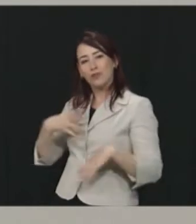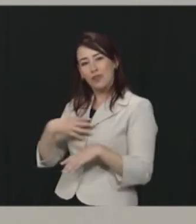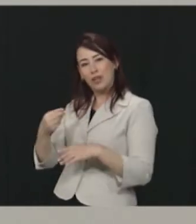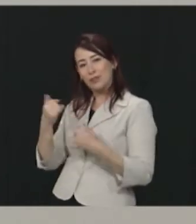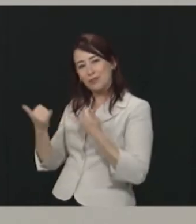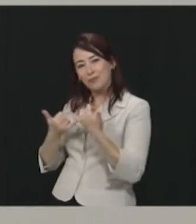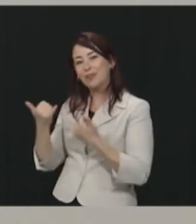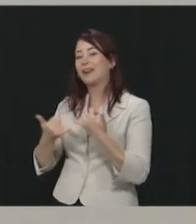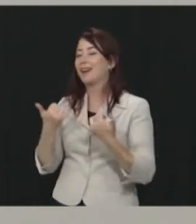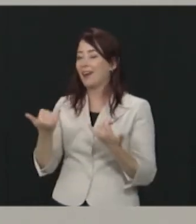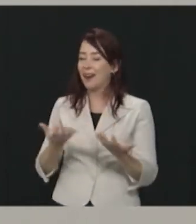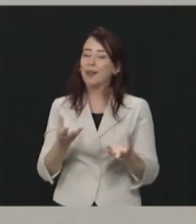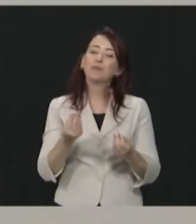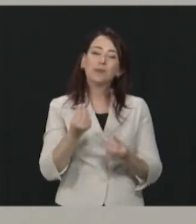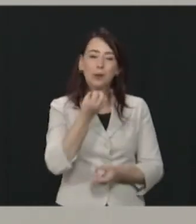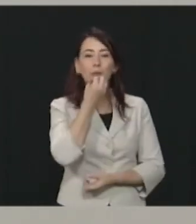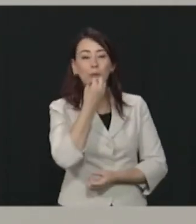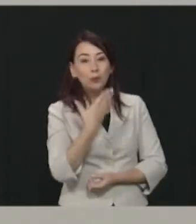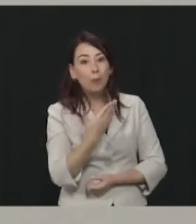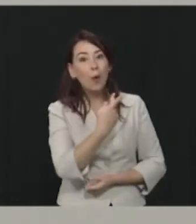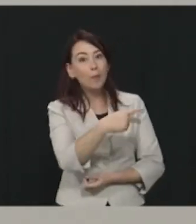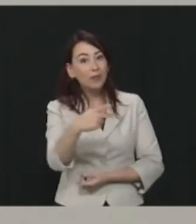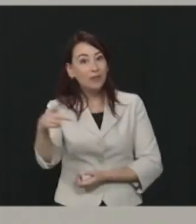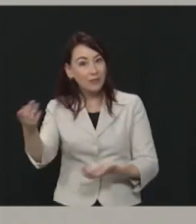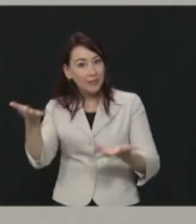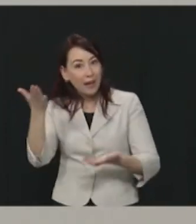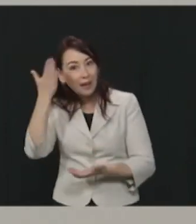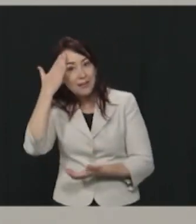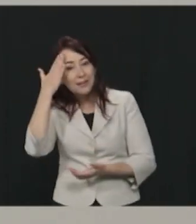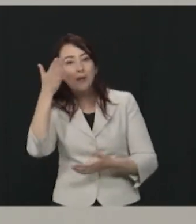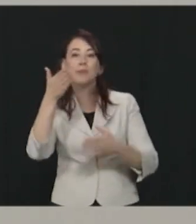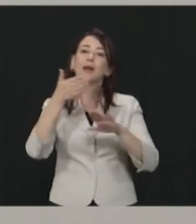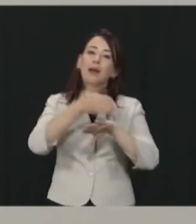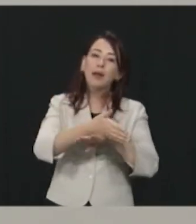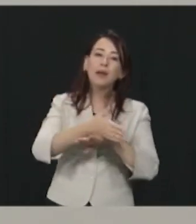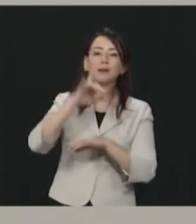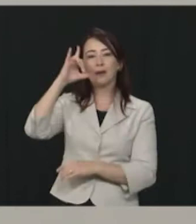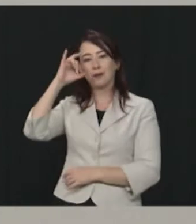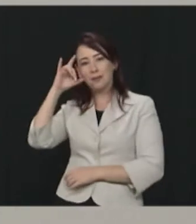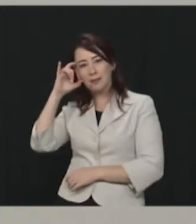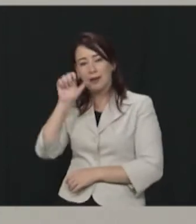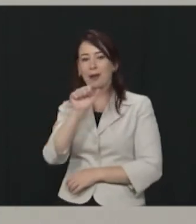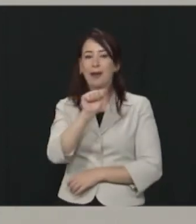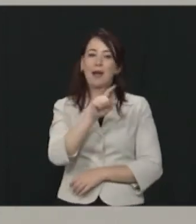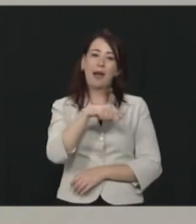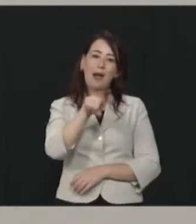É muito bacana. E quem quiser saber mais, é só acessar o Instagram,